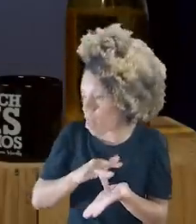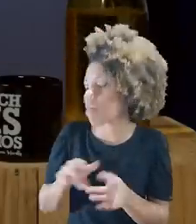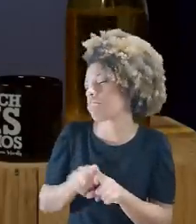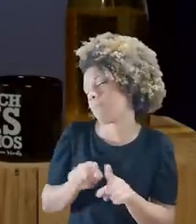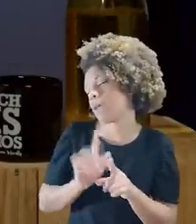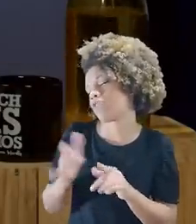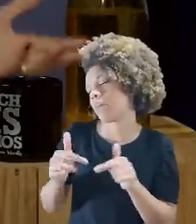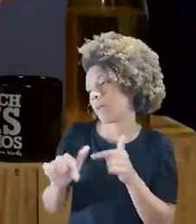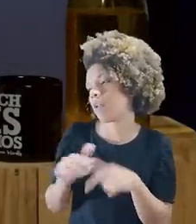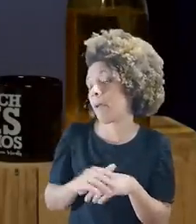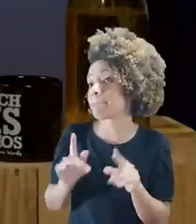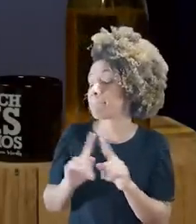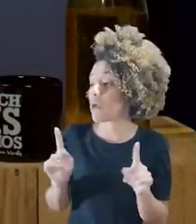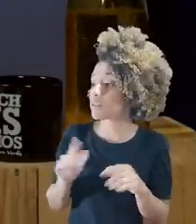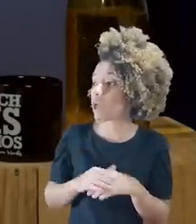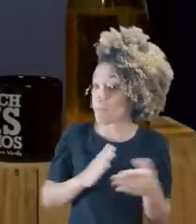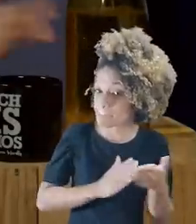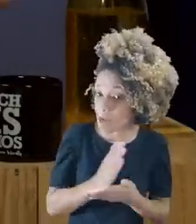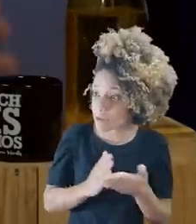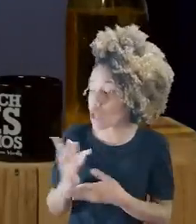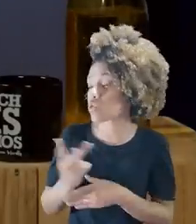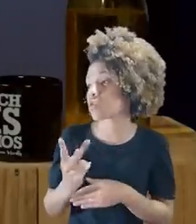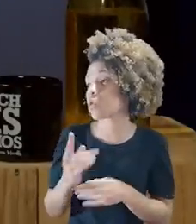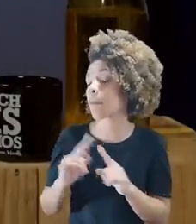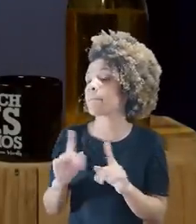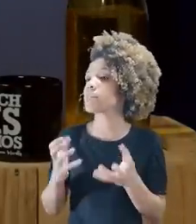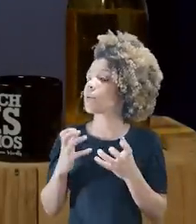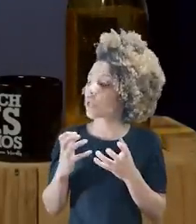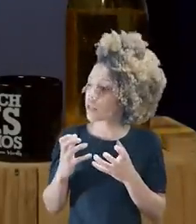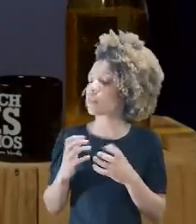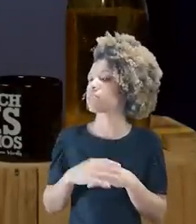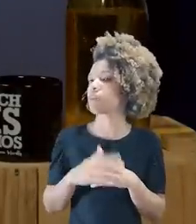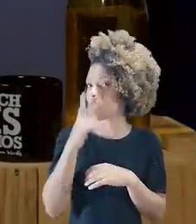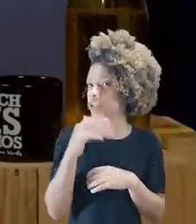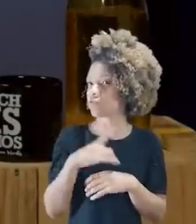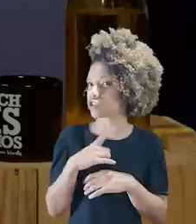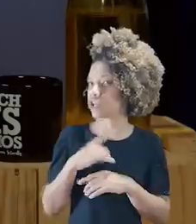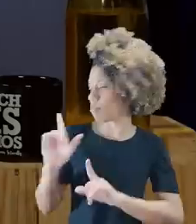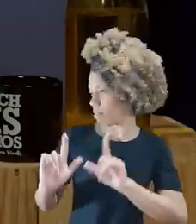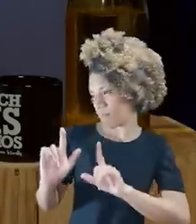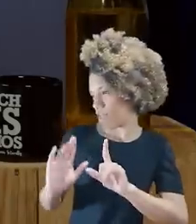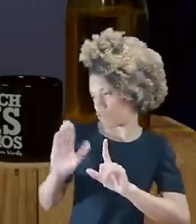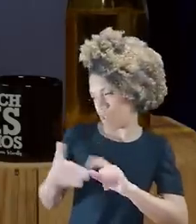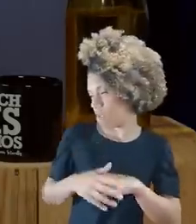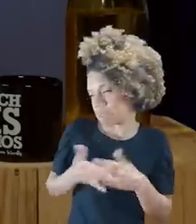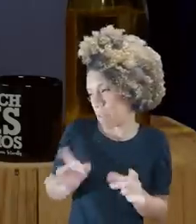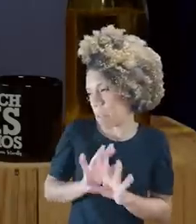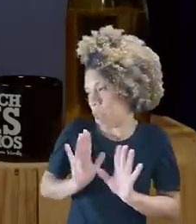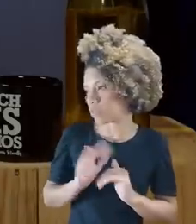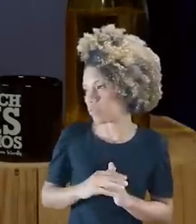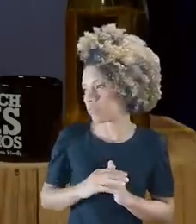tinha né então mas eu passei nos dois mas eu queria fazer eh eu eu achava que eu já tava na TV Então